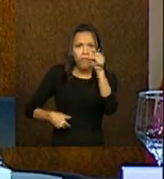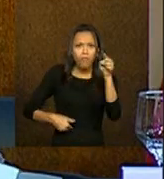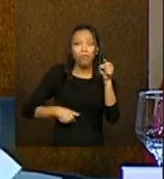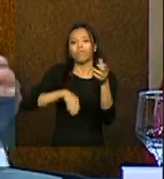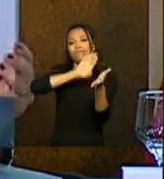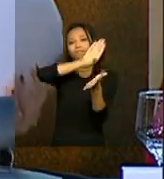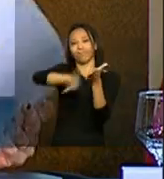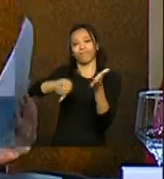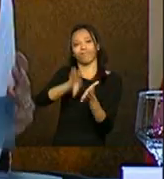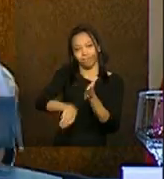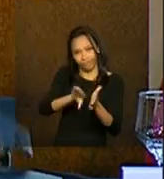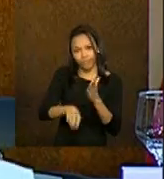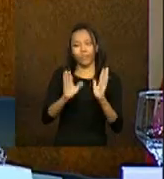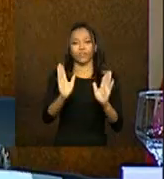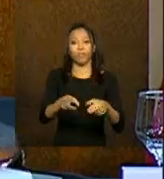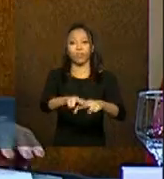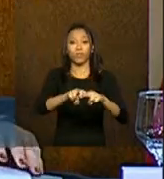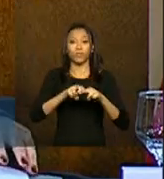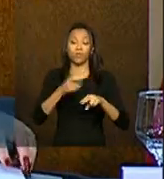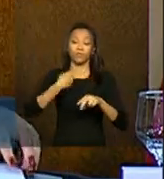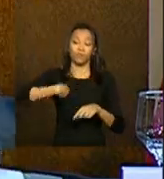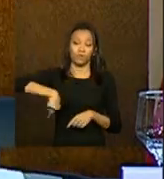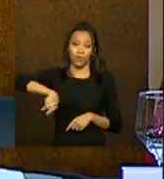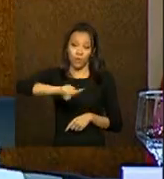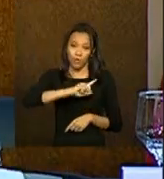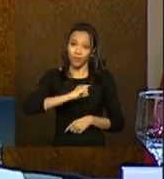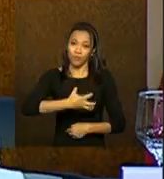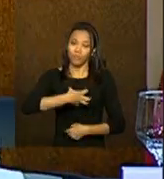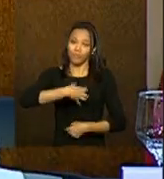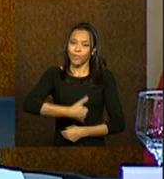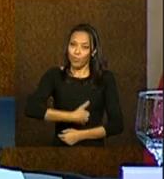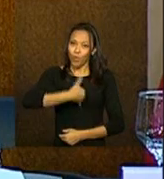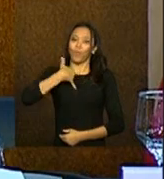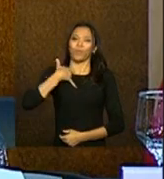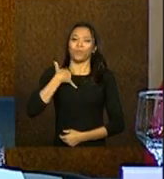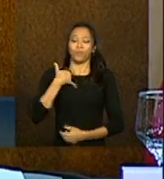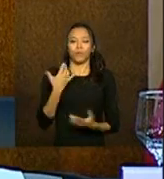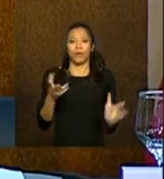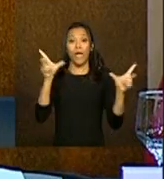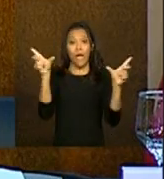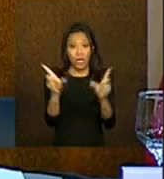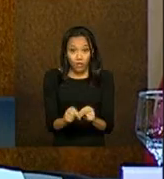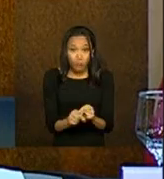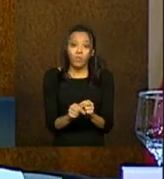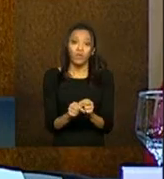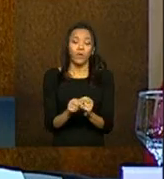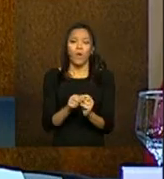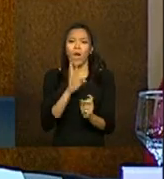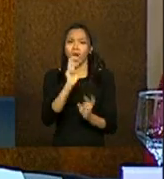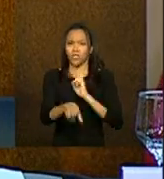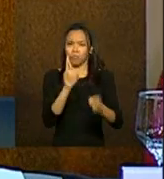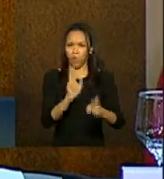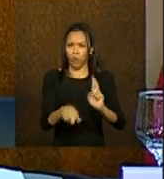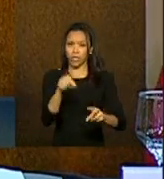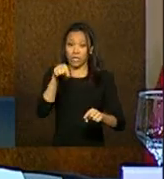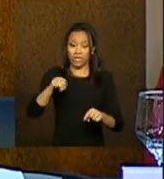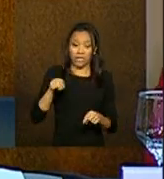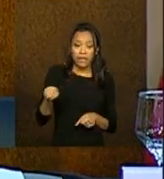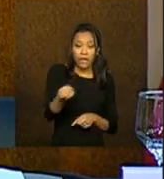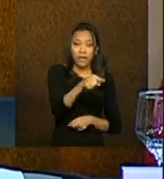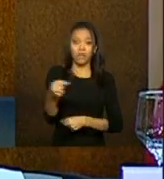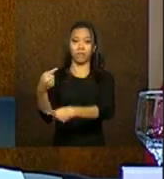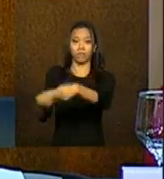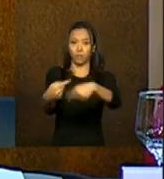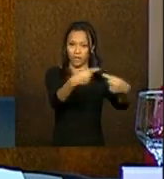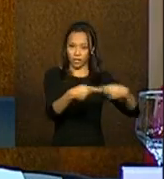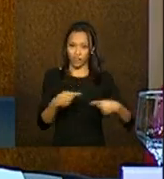último, um dos nossos motivos de maior orgulho. Em resumo, os resultados dessas políticas públicas demonstraram